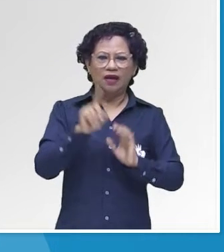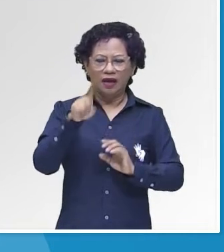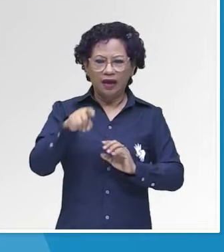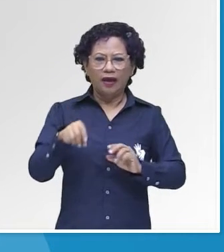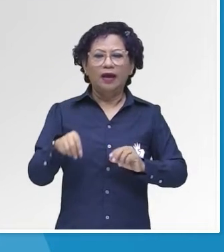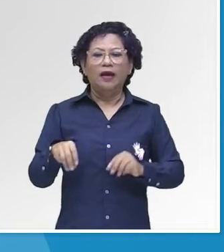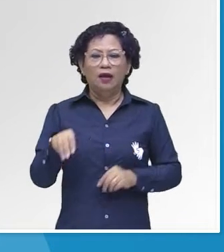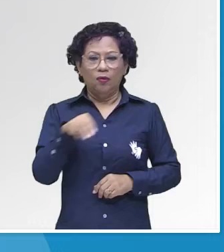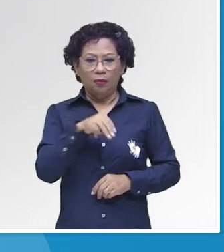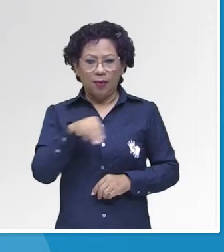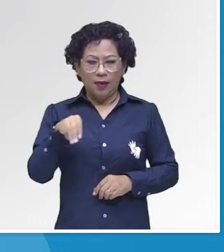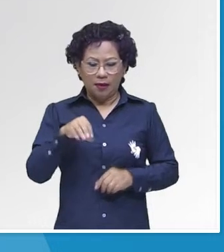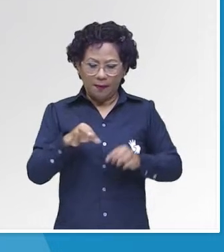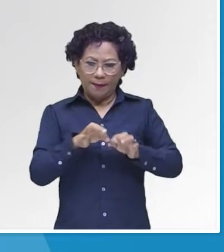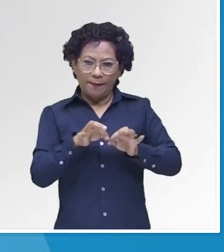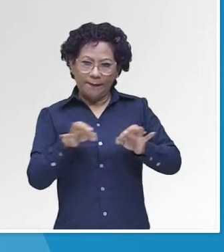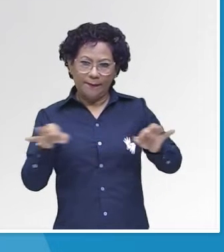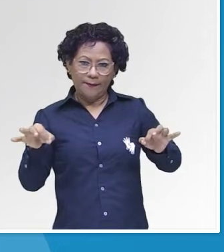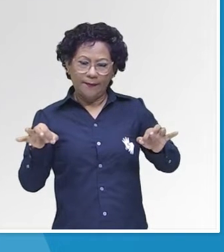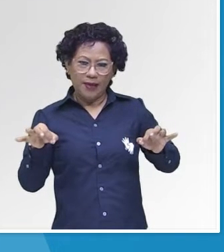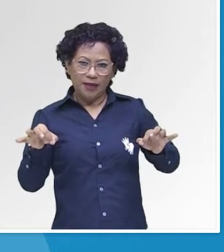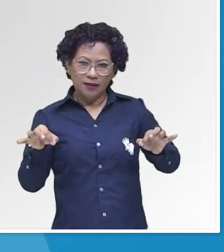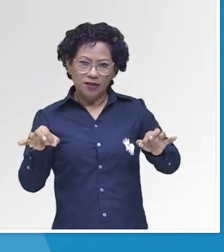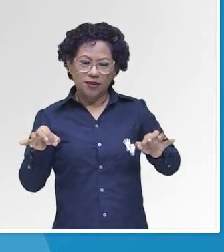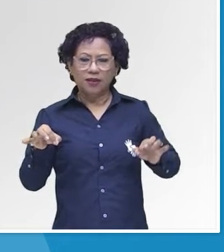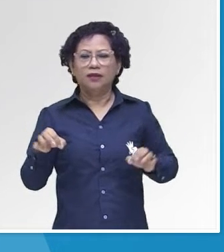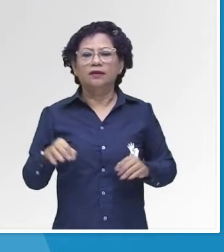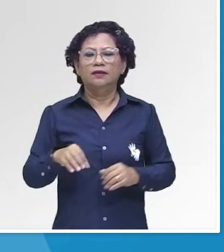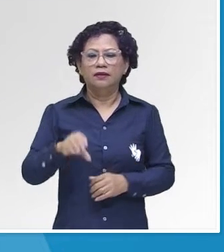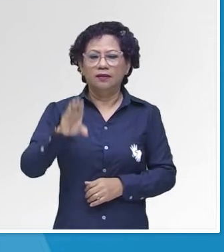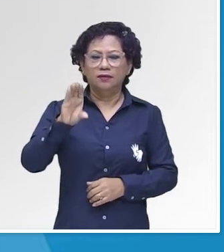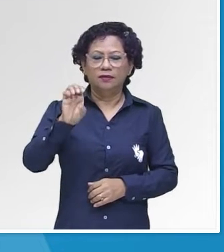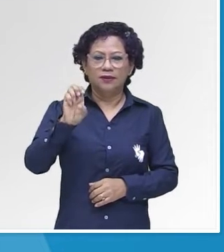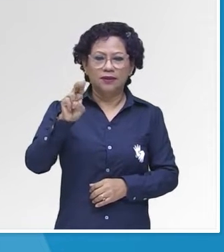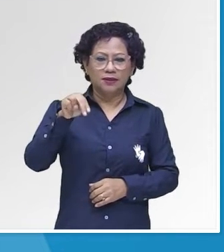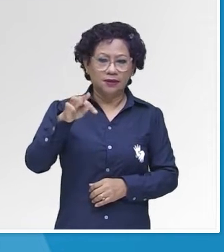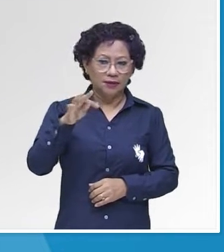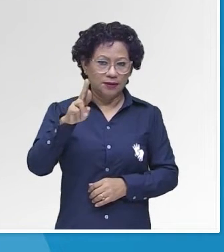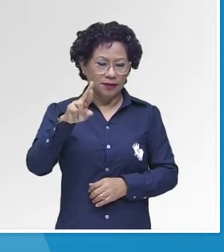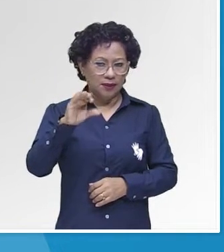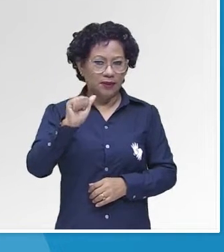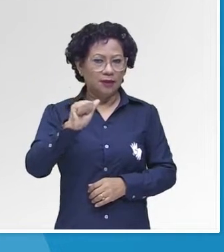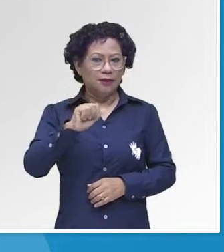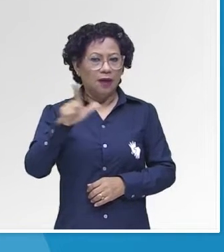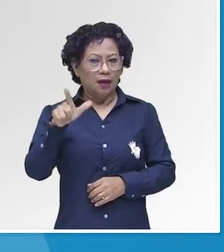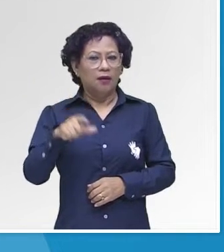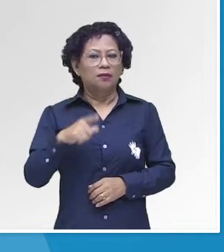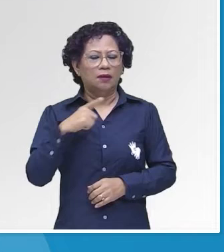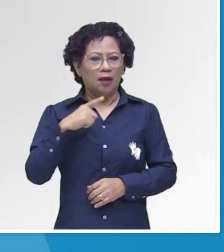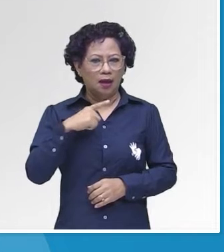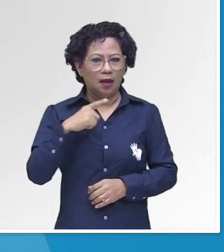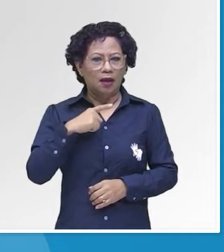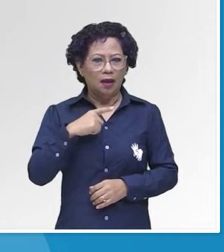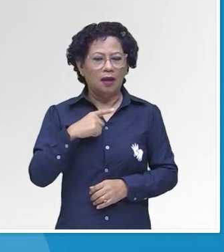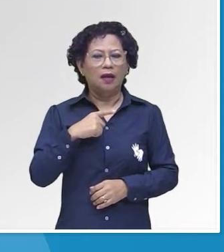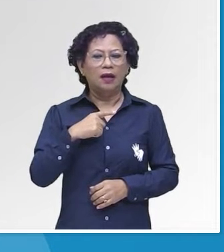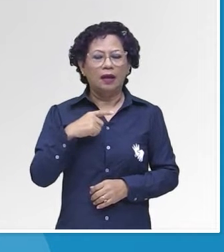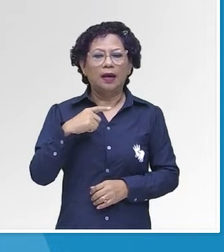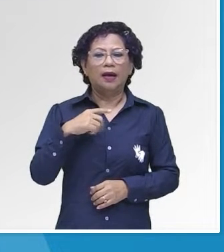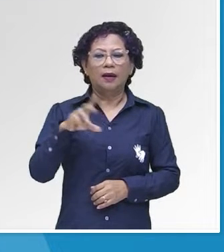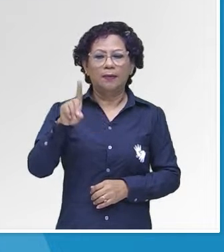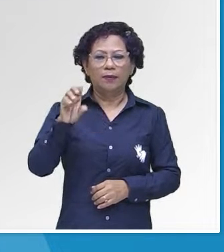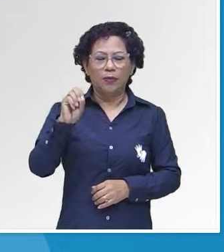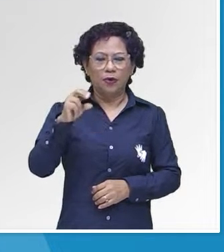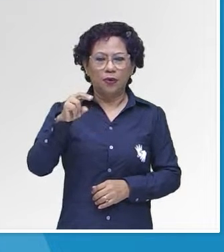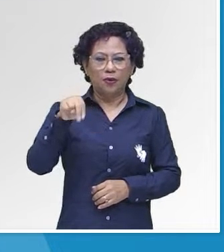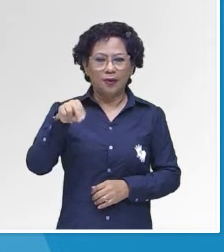na estatística, nós temos medidas de centralidades definidas assim. A média aritmética é uma delas, temos a média aritmética ponderada, mas nesse momento